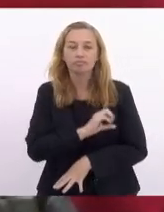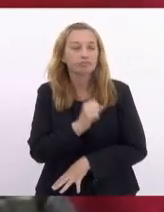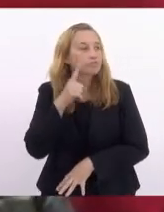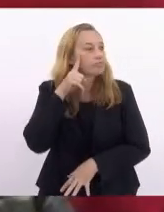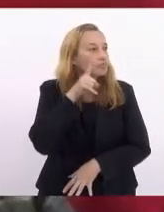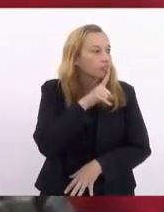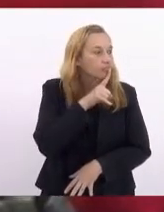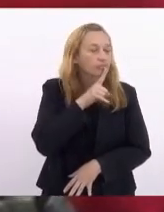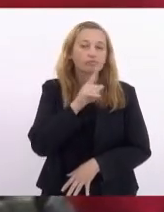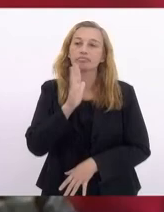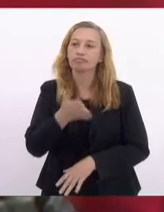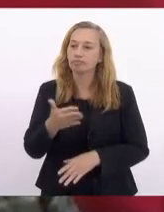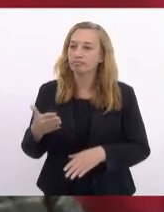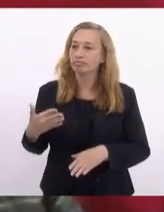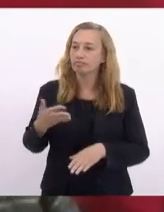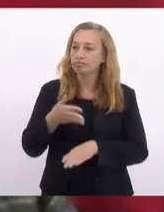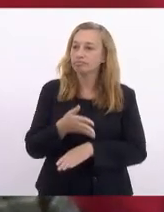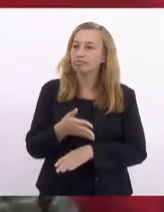que chegou ao